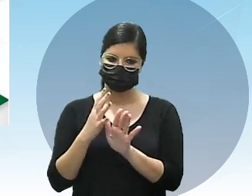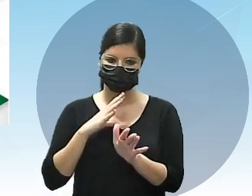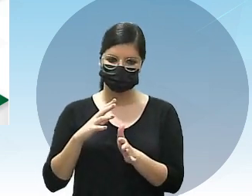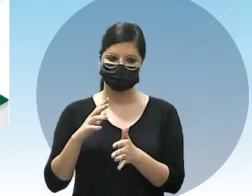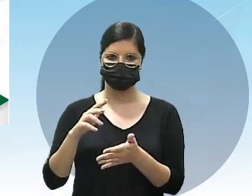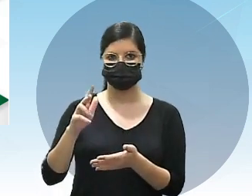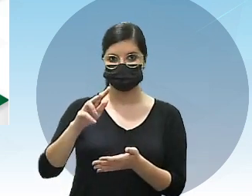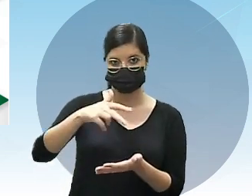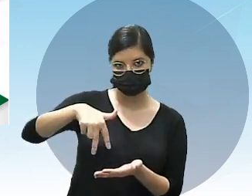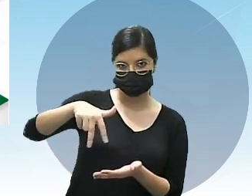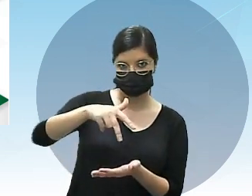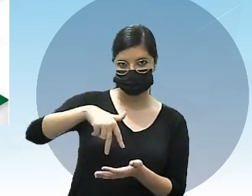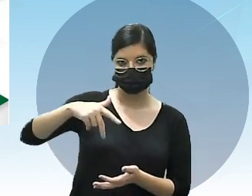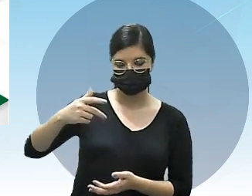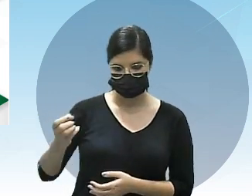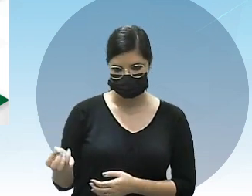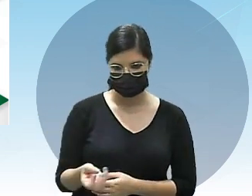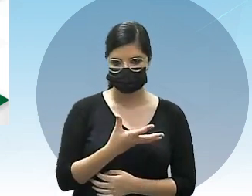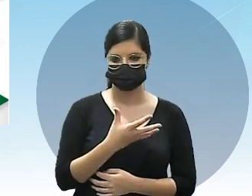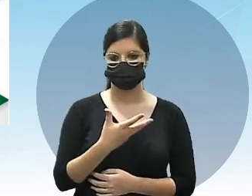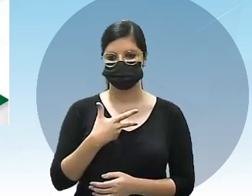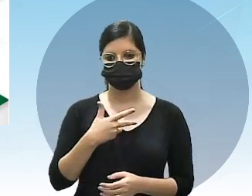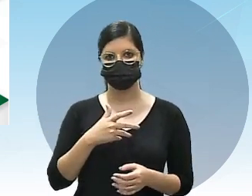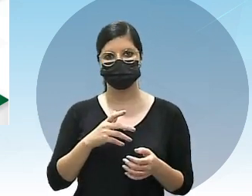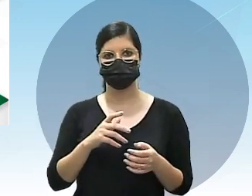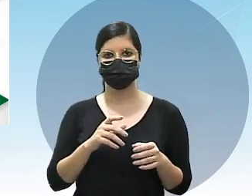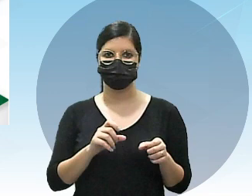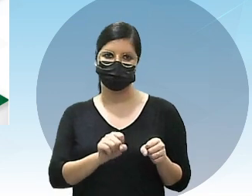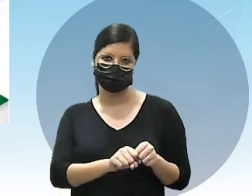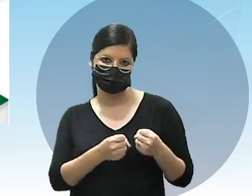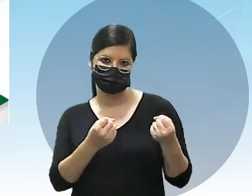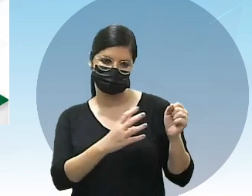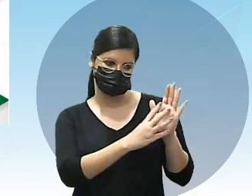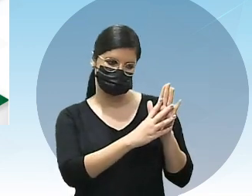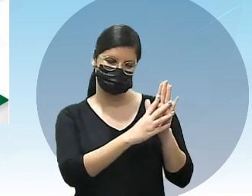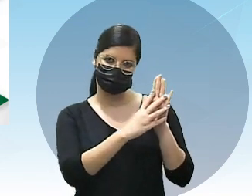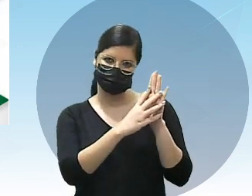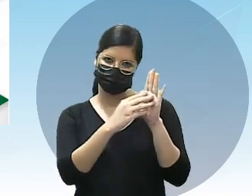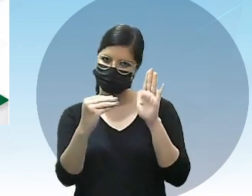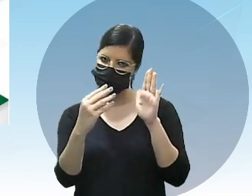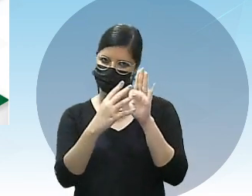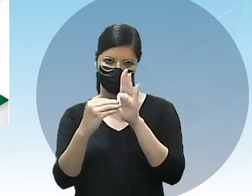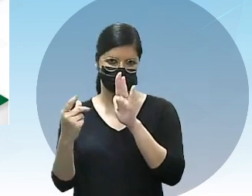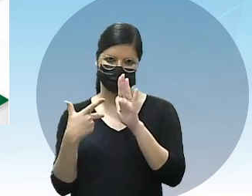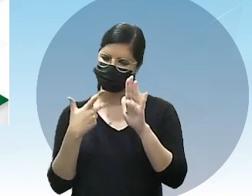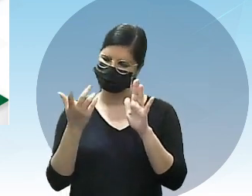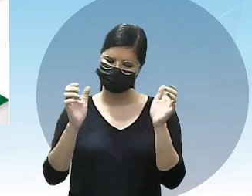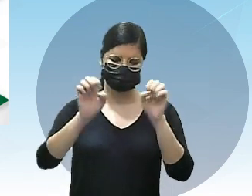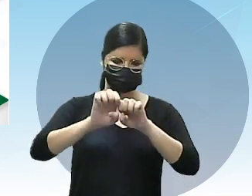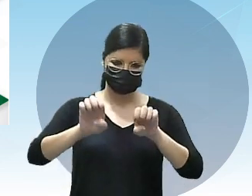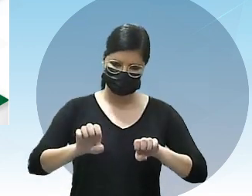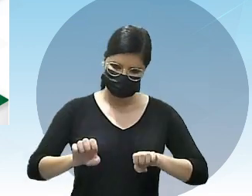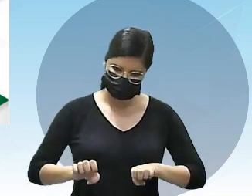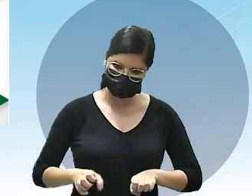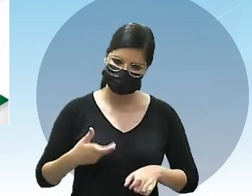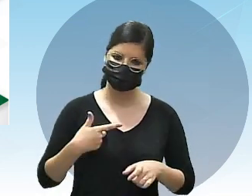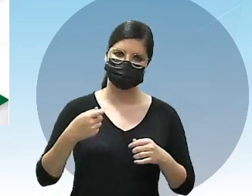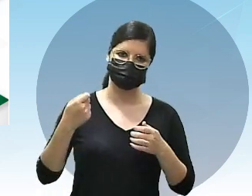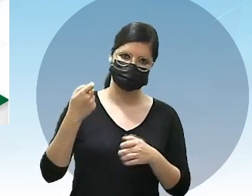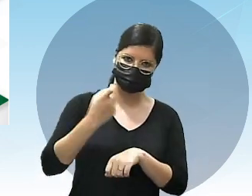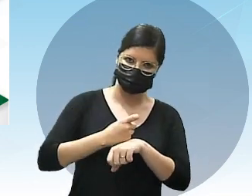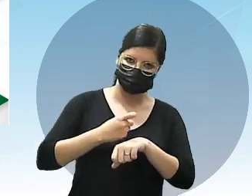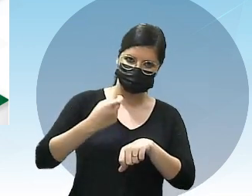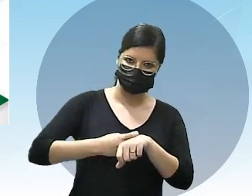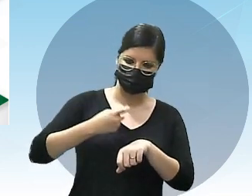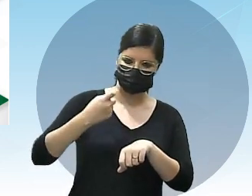aprova dança moderna aqui Embora tenha quebrado um pouco aquele modelo do clássico mas ainda assim ela tinha estruturas mais rígidas Ainda sempre